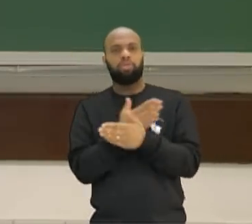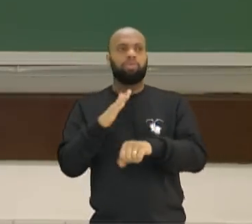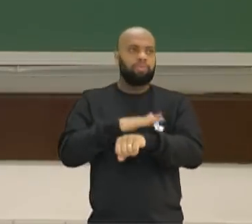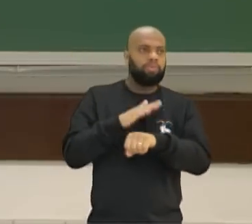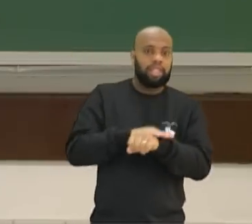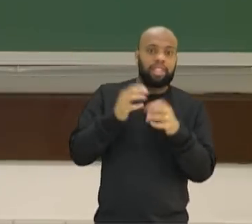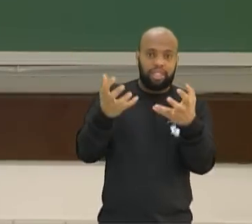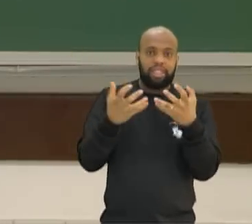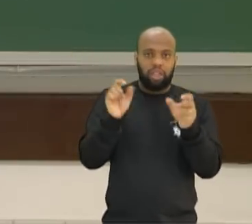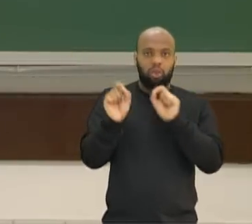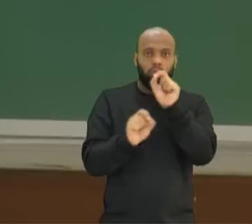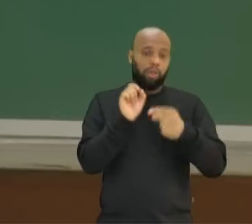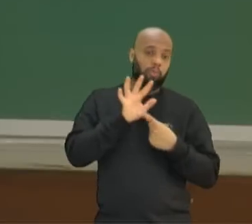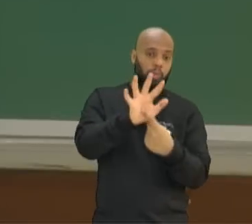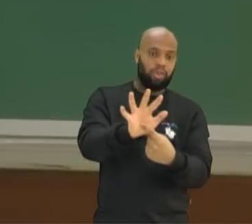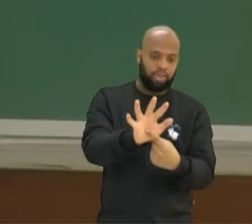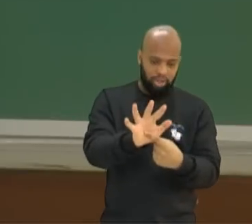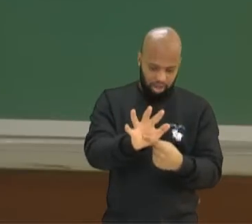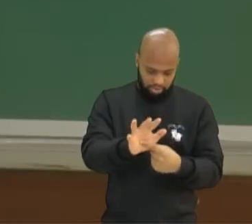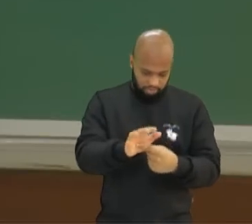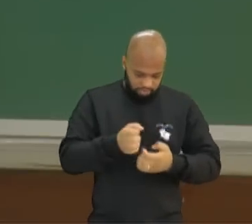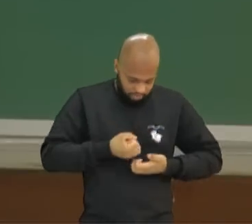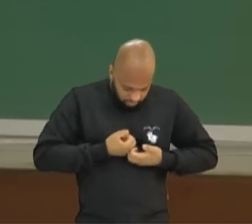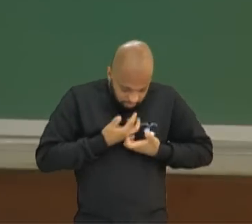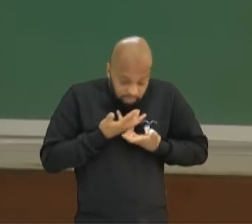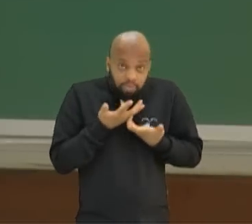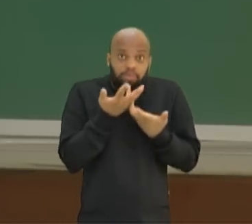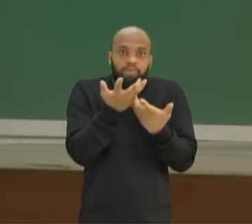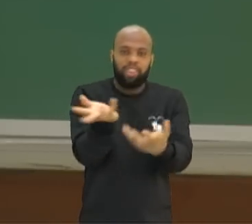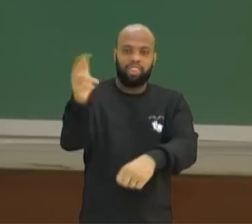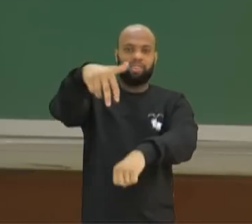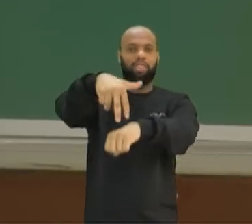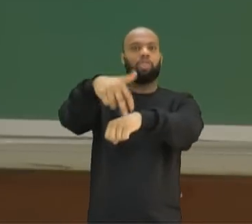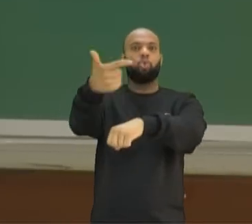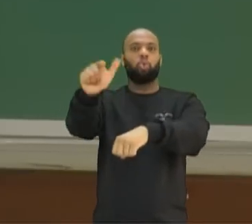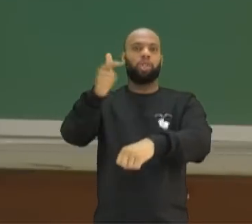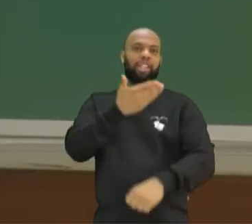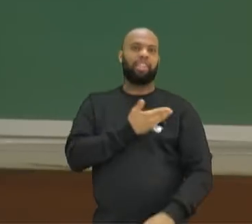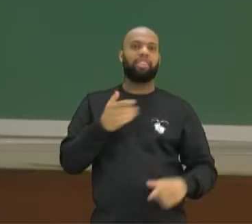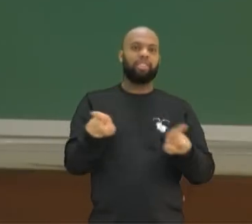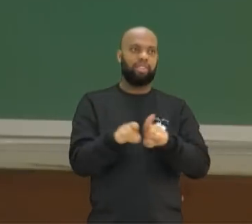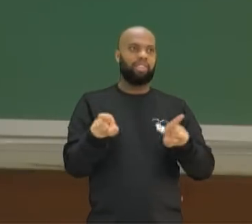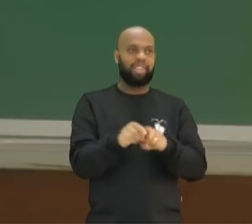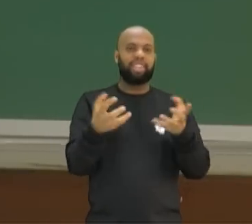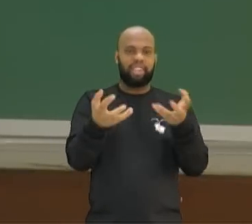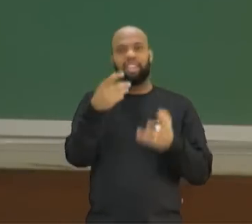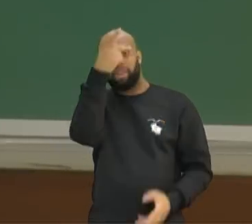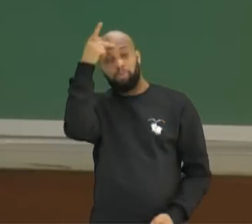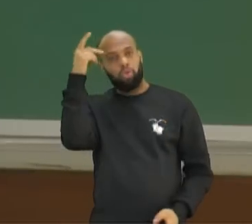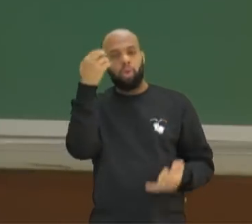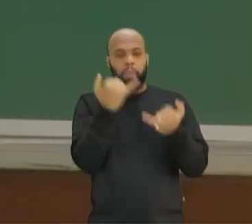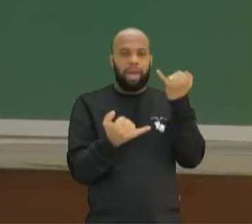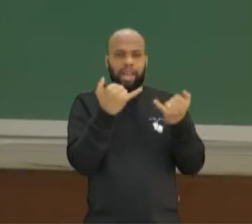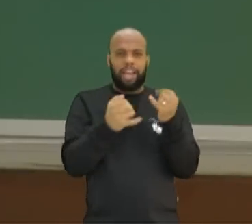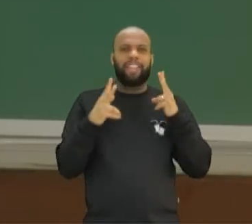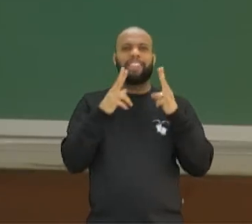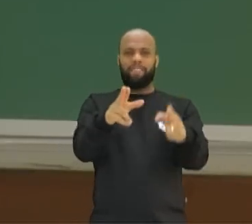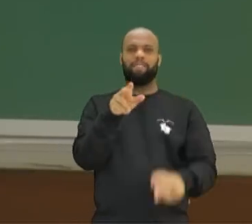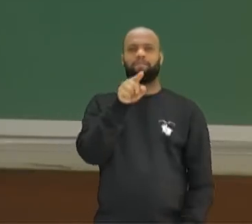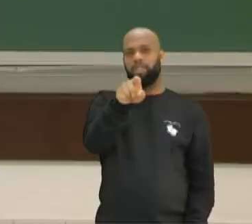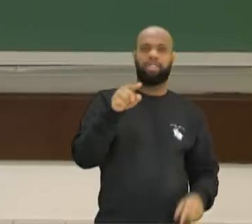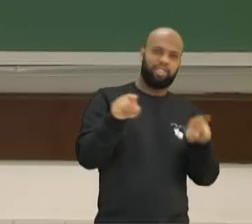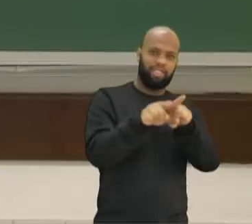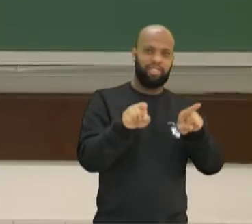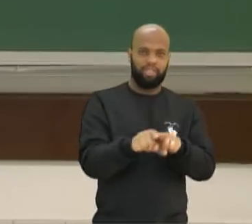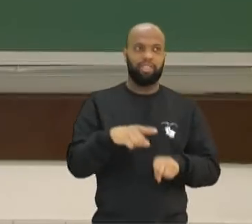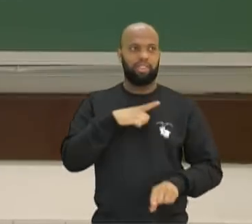querer refletir você, né, o eu, em uma outra amizade, né, querer que as pessoas sejam iguais a mim,